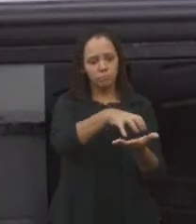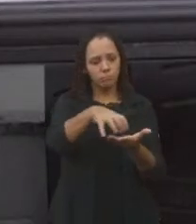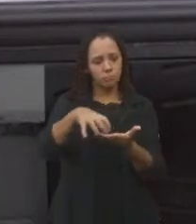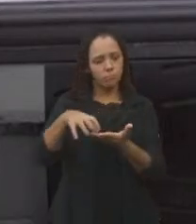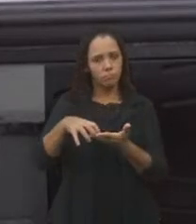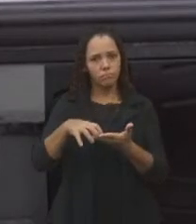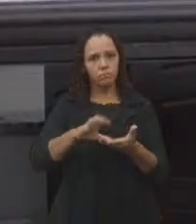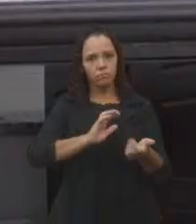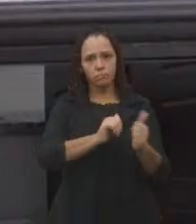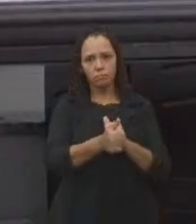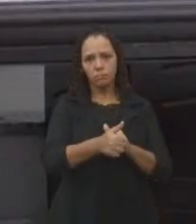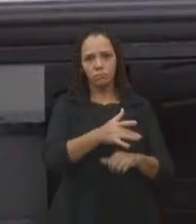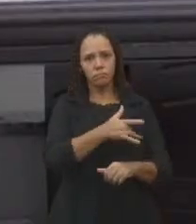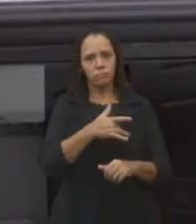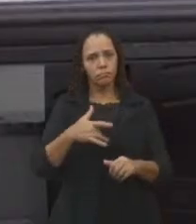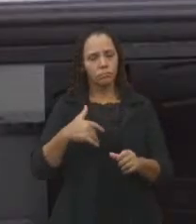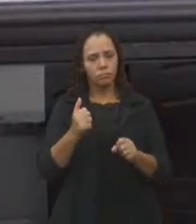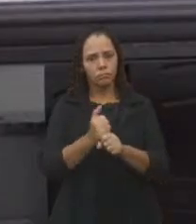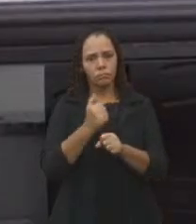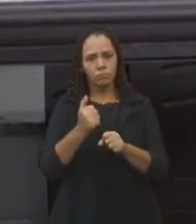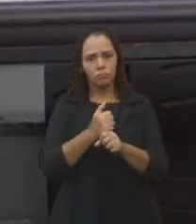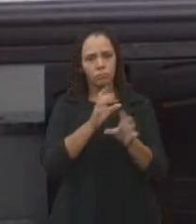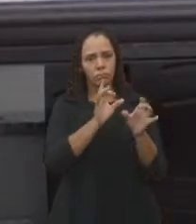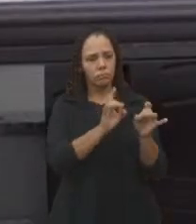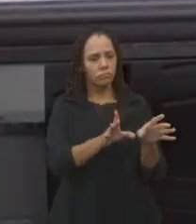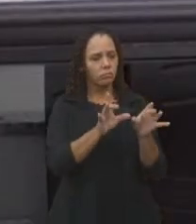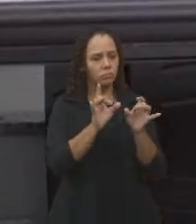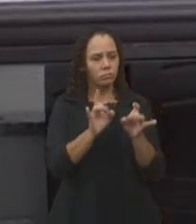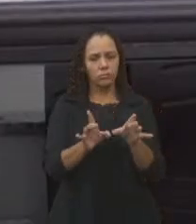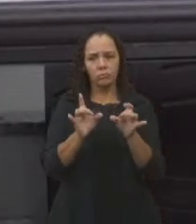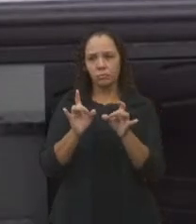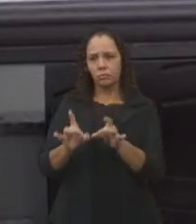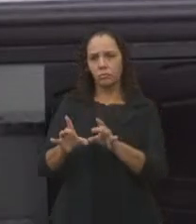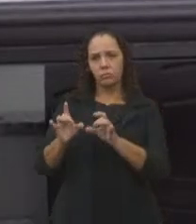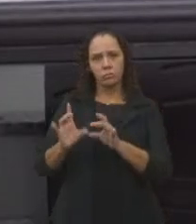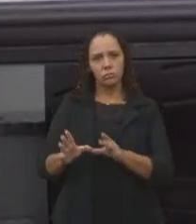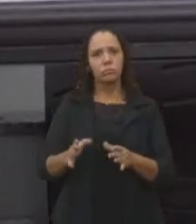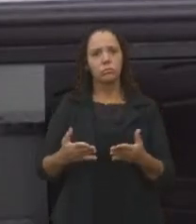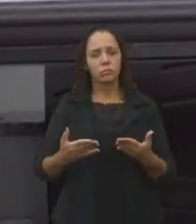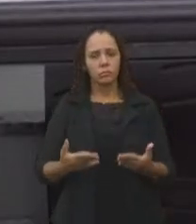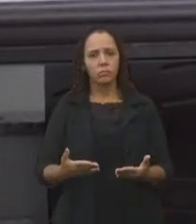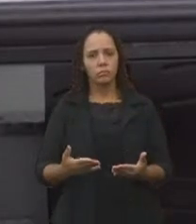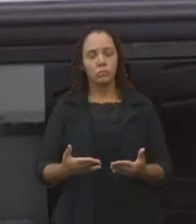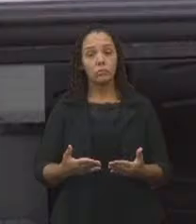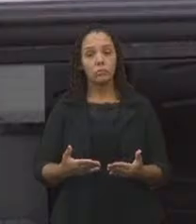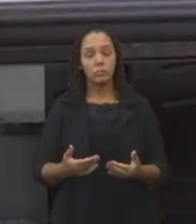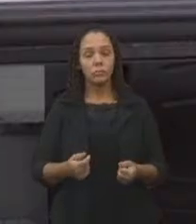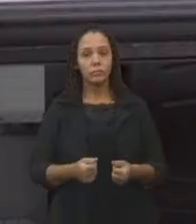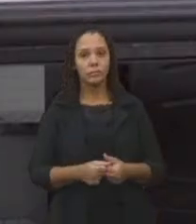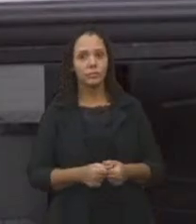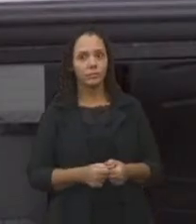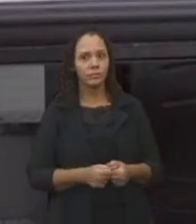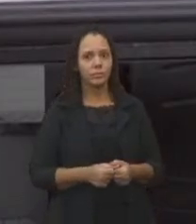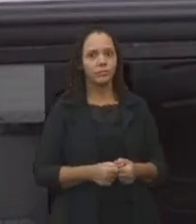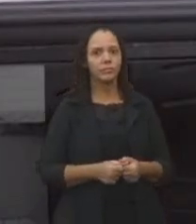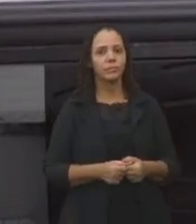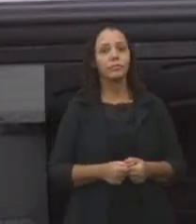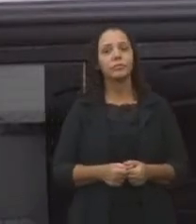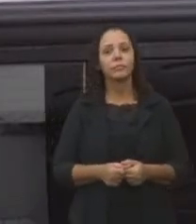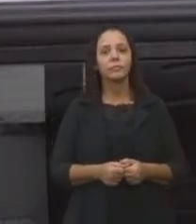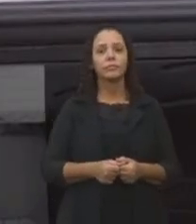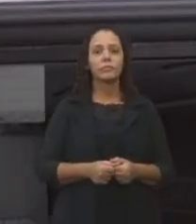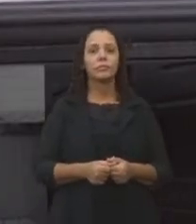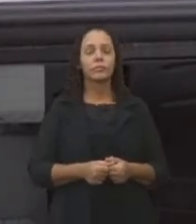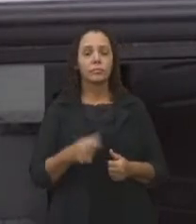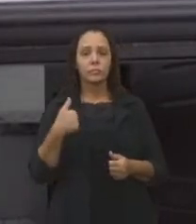saúde, infraestrutura, e não é de hoje, né? Não vou falar de gestões, porque eu acho que a questão não é gestão. A questão é a gente